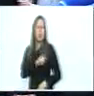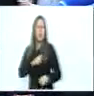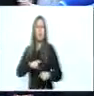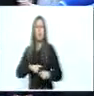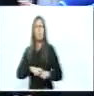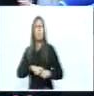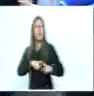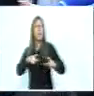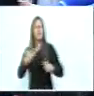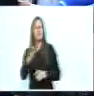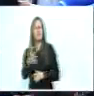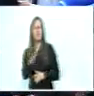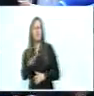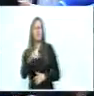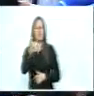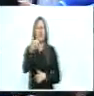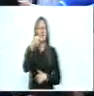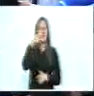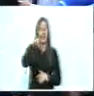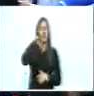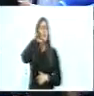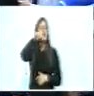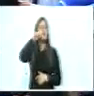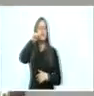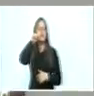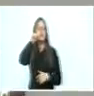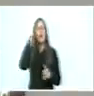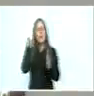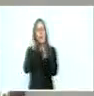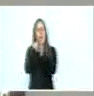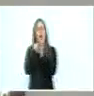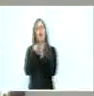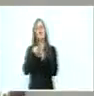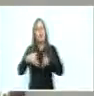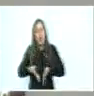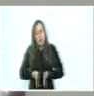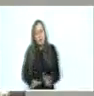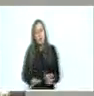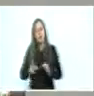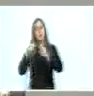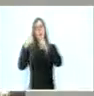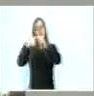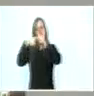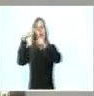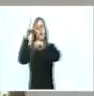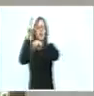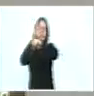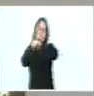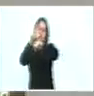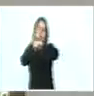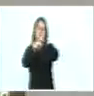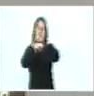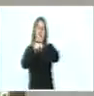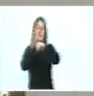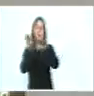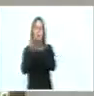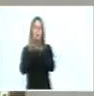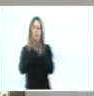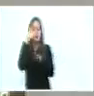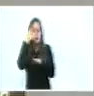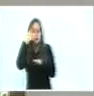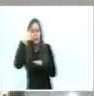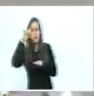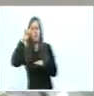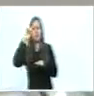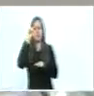500 servidores são nativos, né, de Viçosa. E, além disso, né, no dia